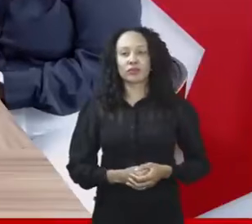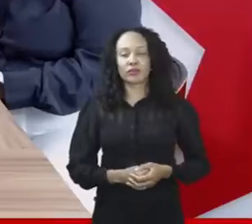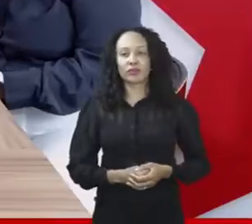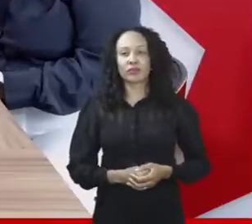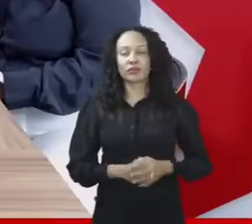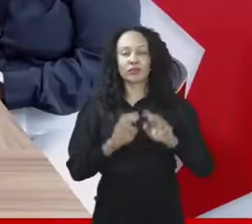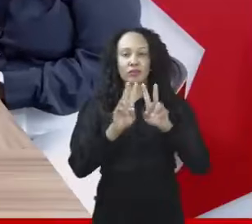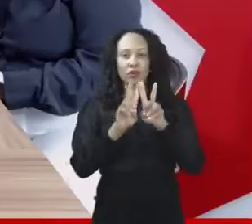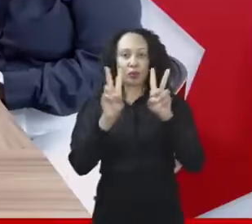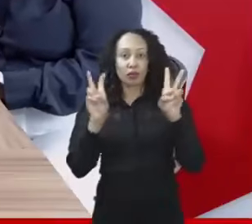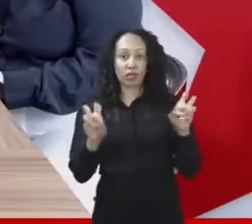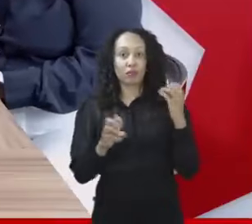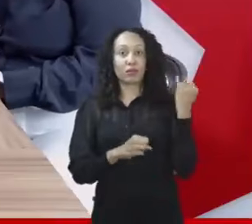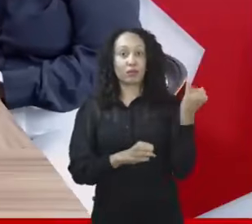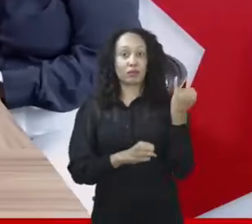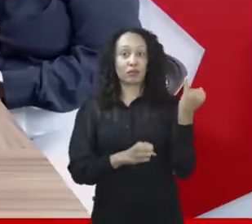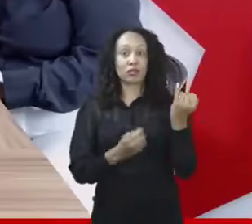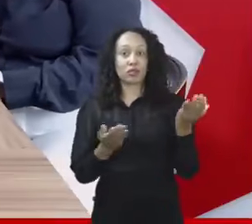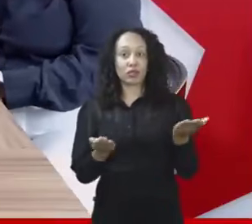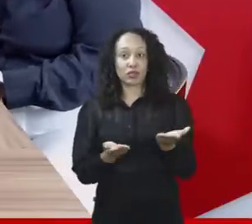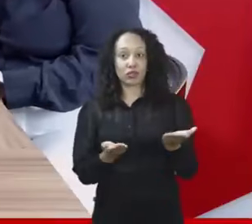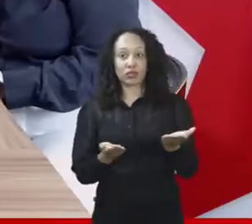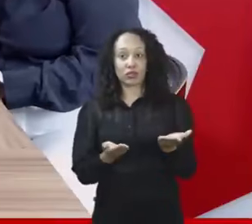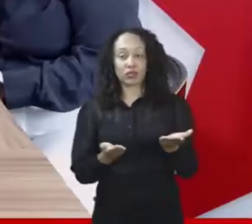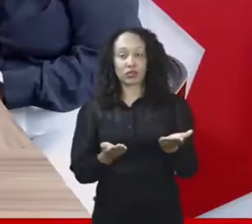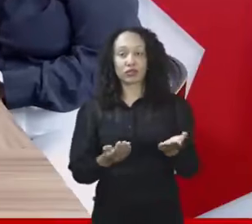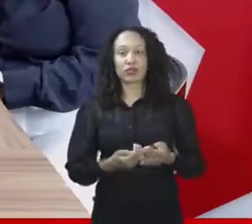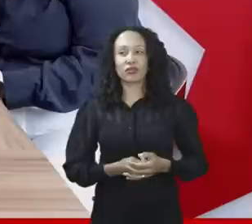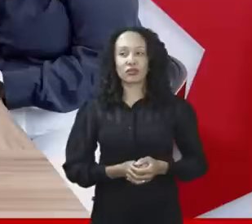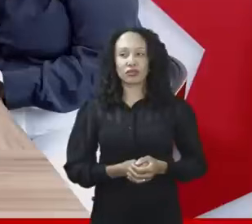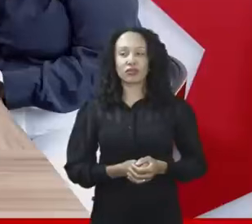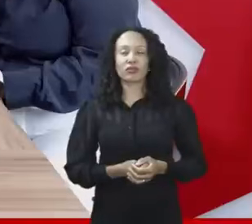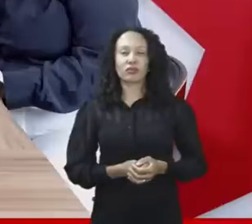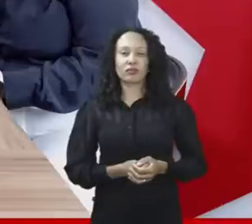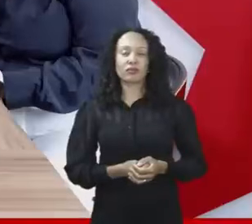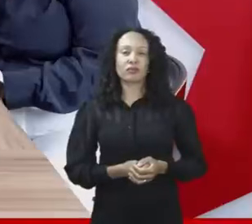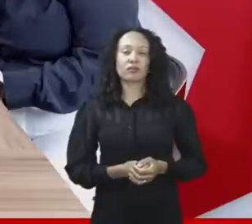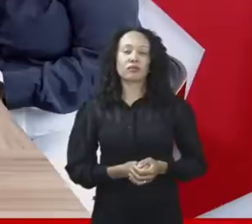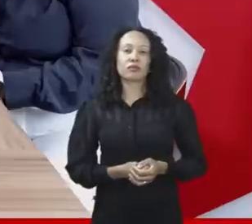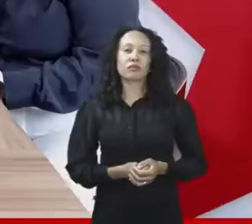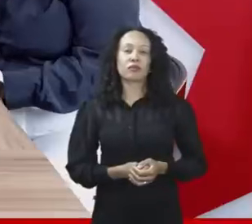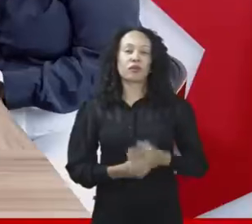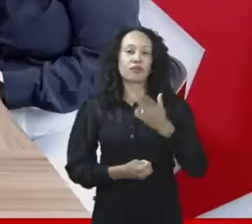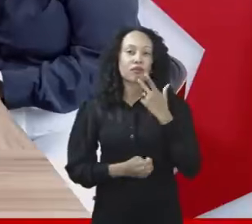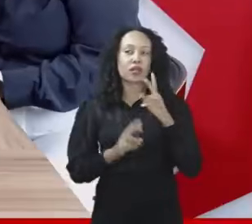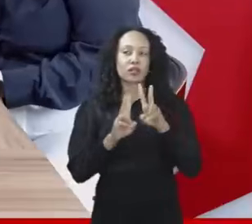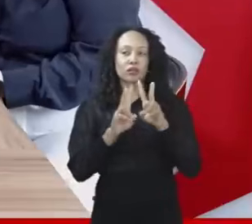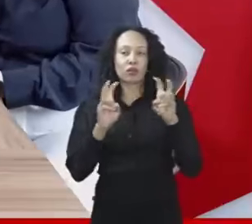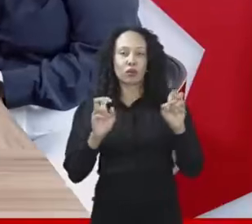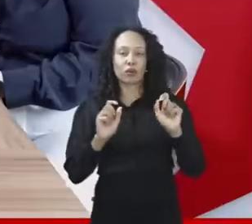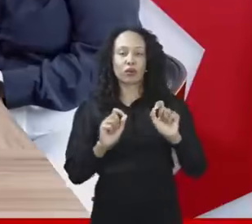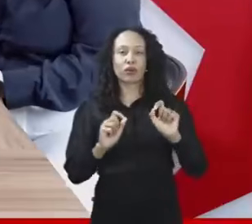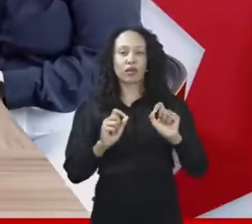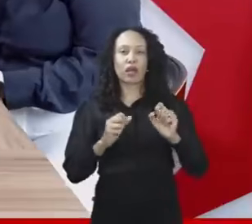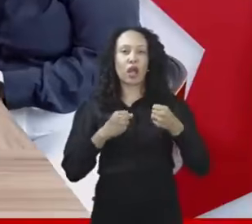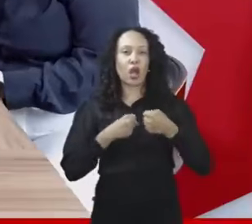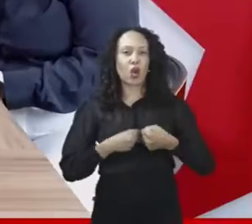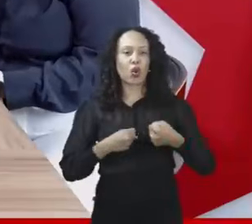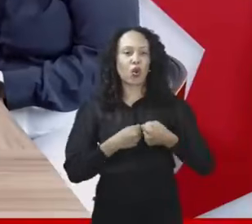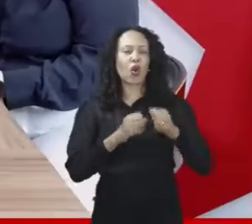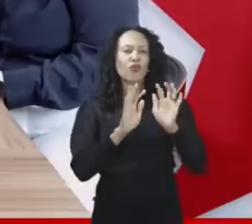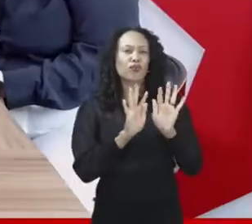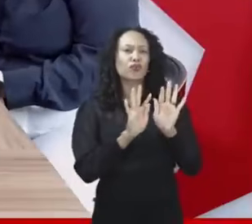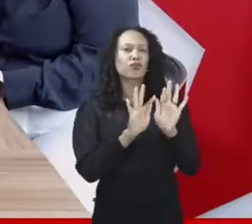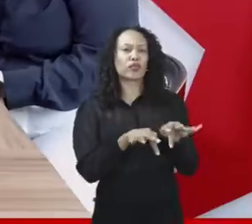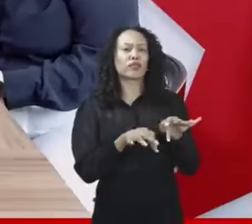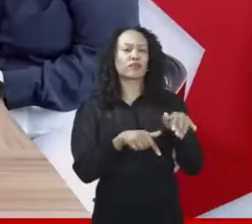um tema super importante hoje, né, Cris, né, Nádia? Em altíssima, vamos falar sobre a luta pelo fim da escala